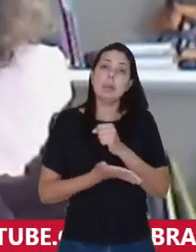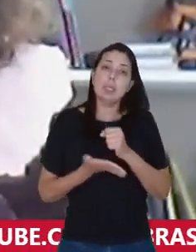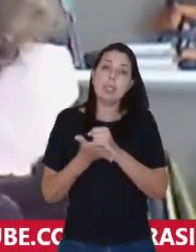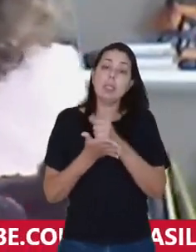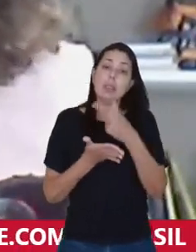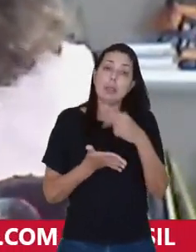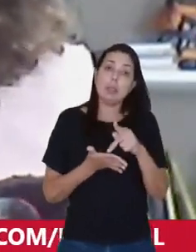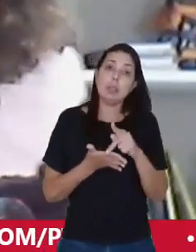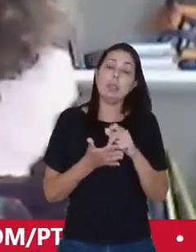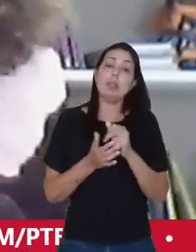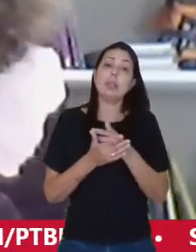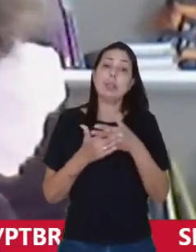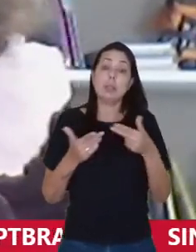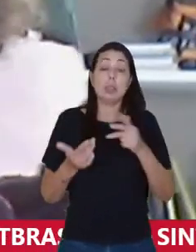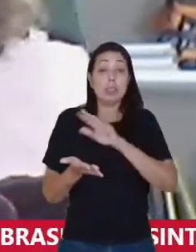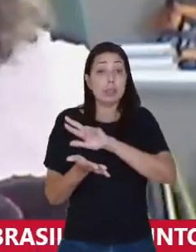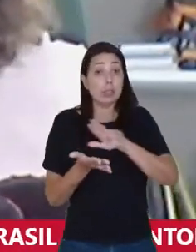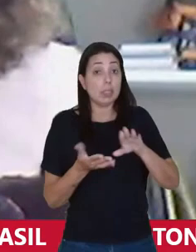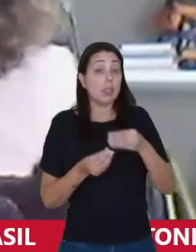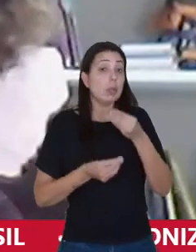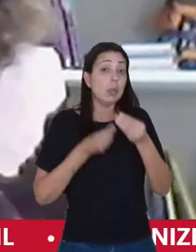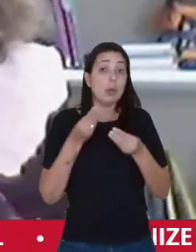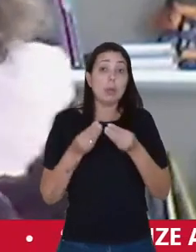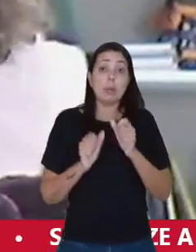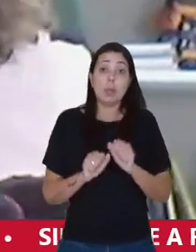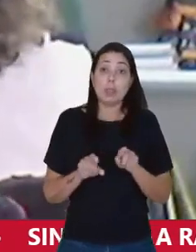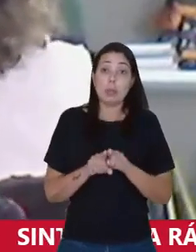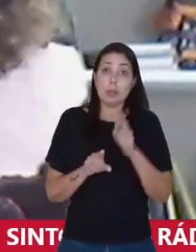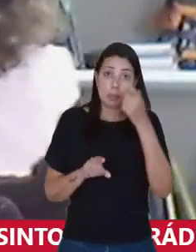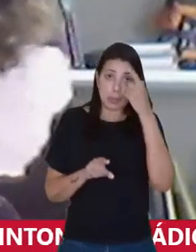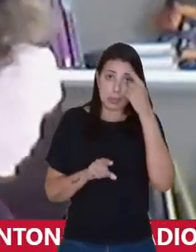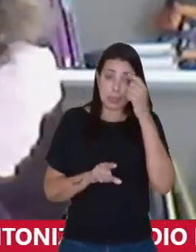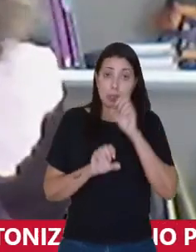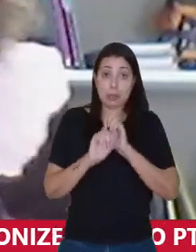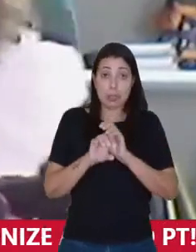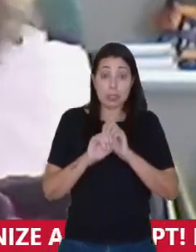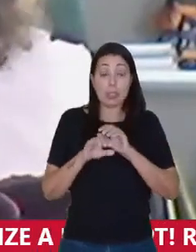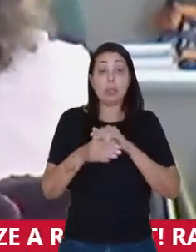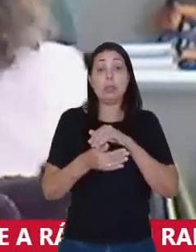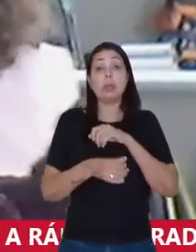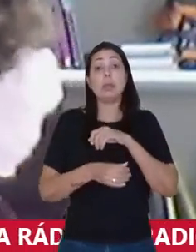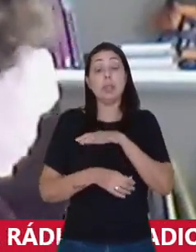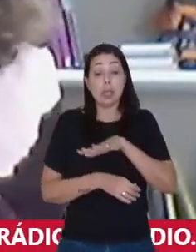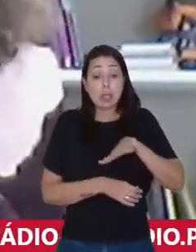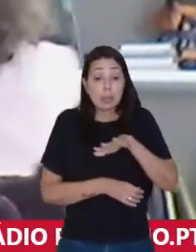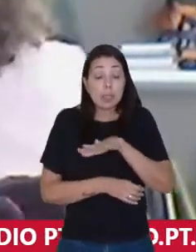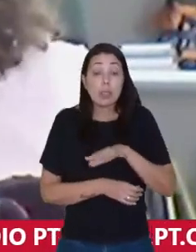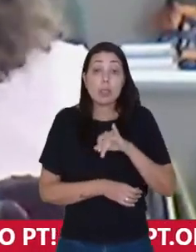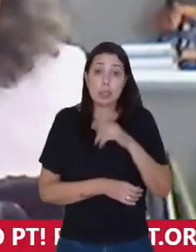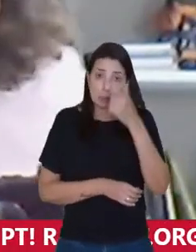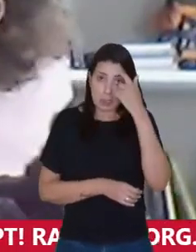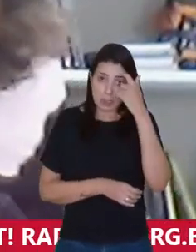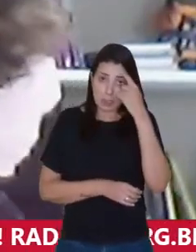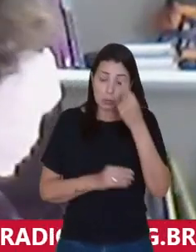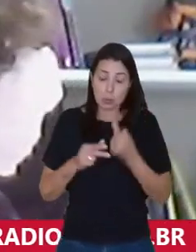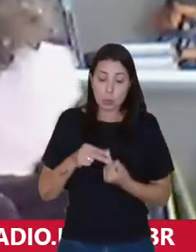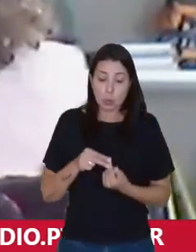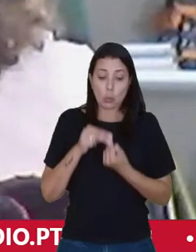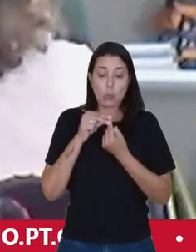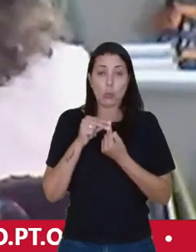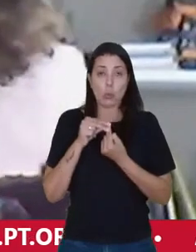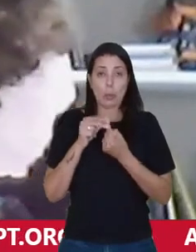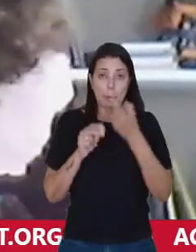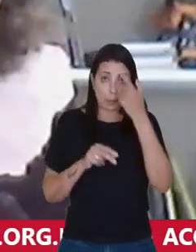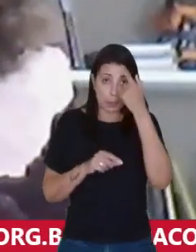seus biomas. Então, como que a gente vai poder pensar na educação ambiental se a gente está pensando sempre de um único lugar? Se a gente